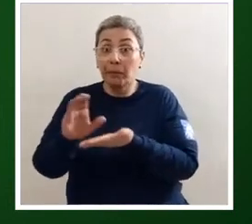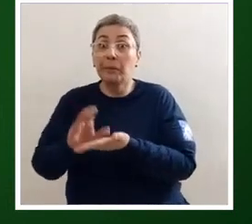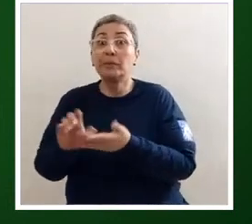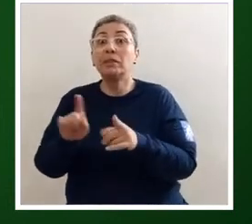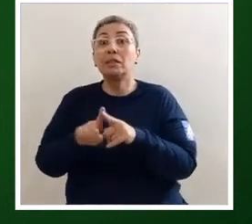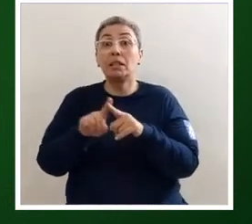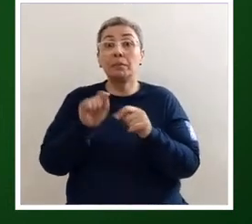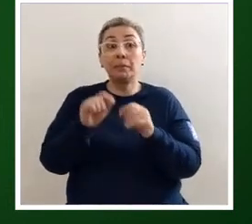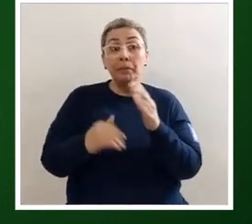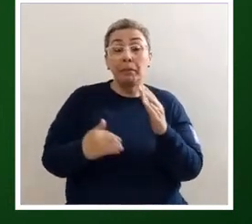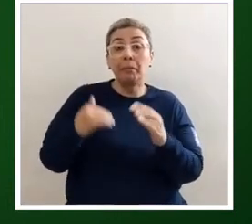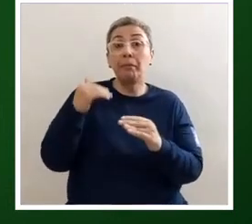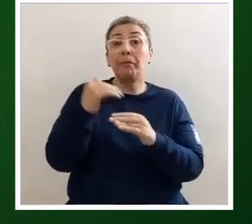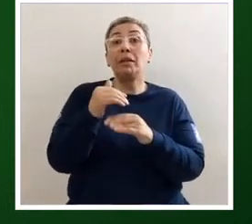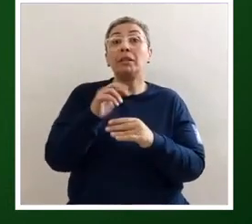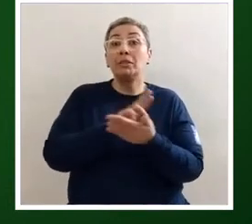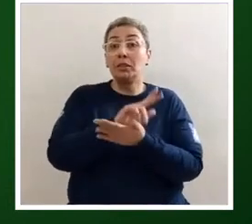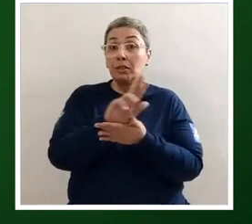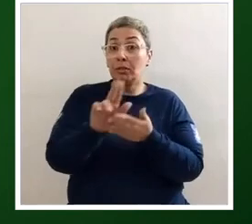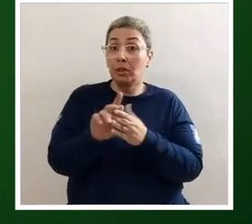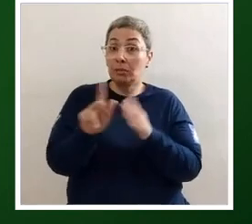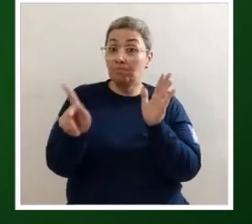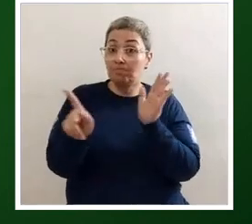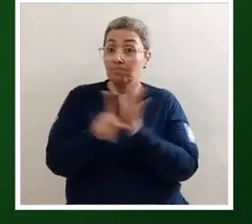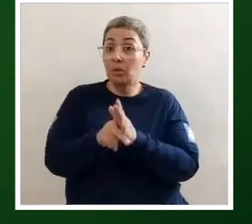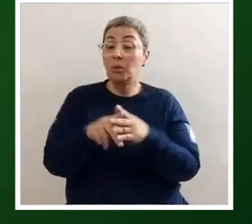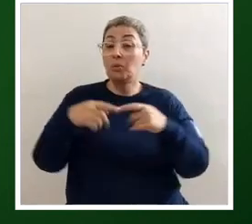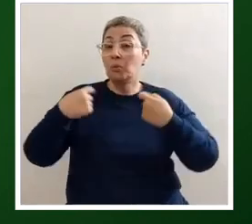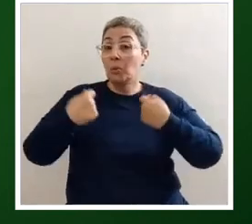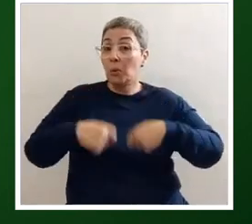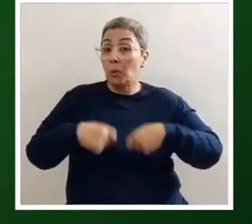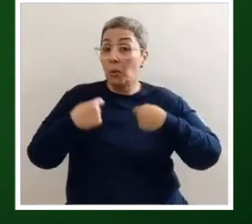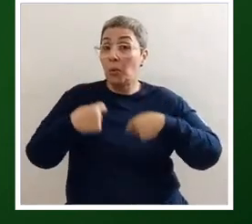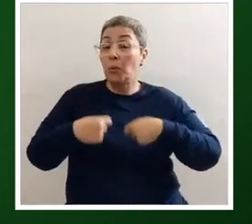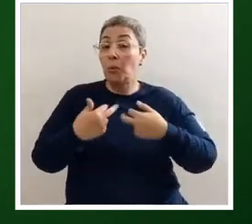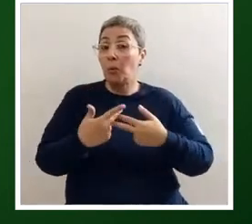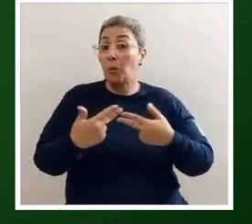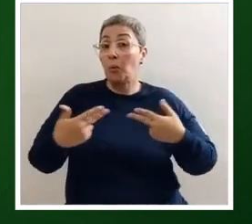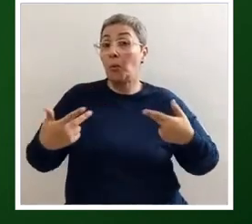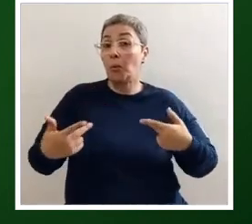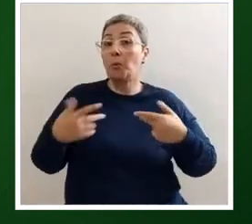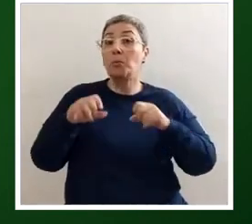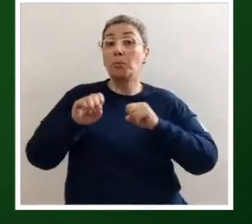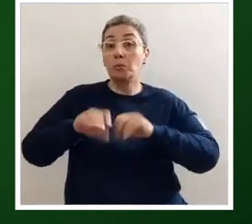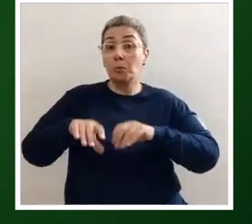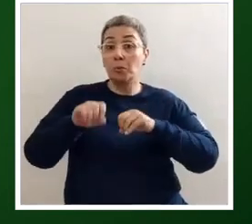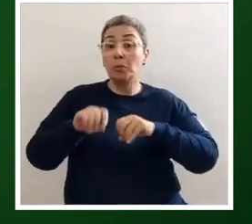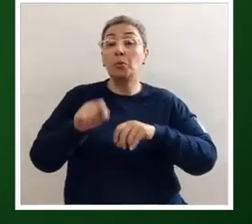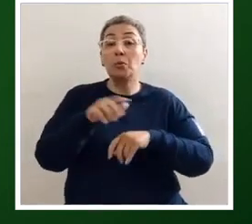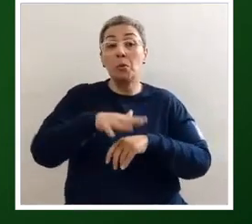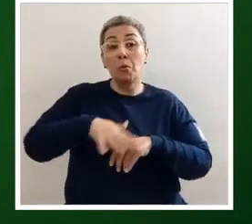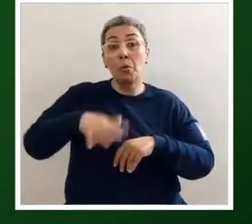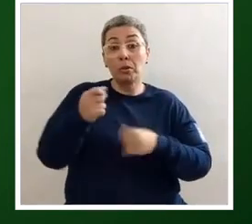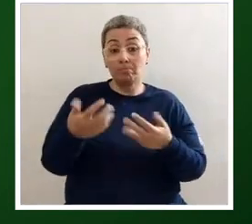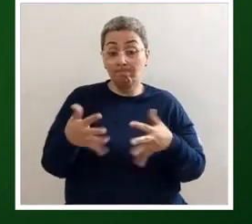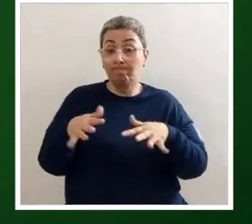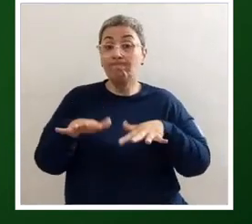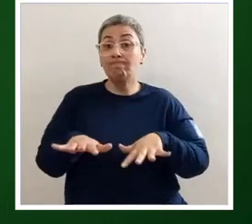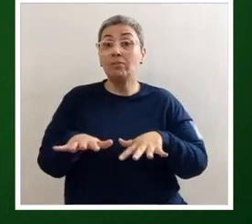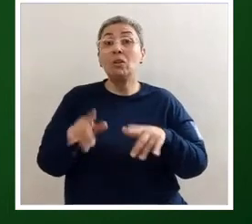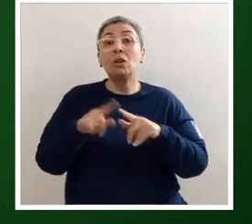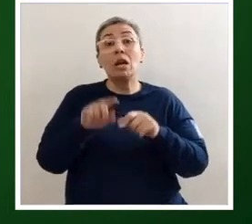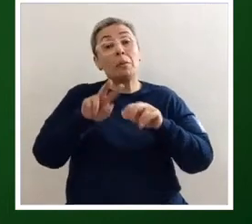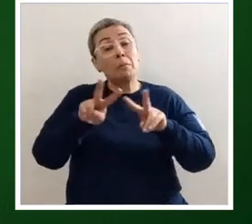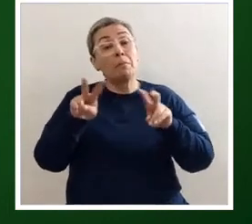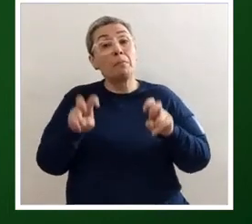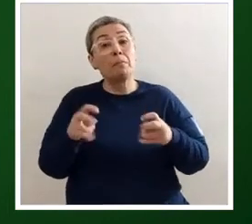sobretudo as diversidades relacionadas às necessidades educacionais no campo da inclusão e